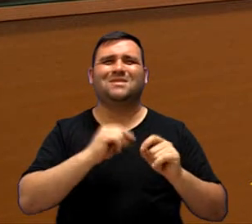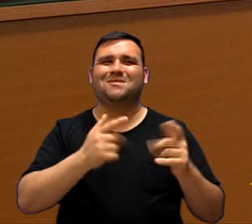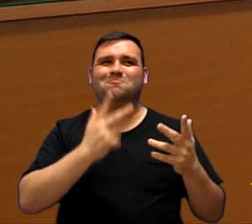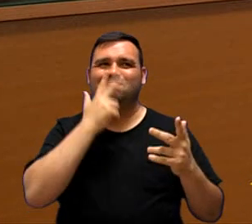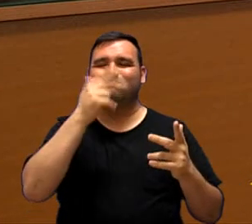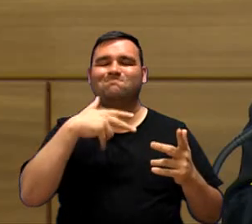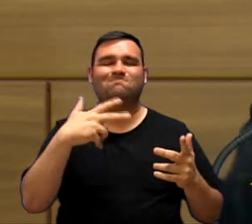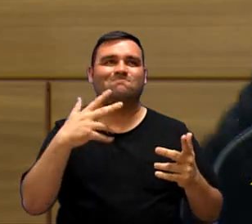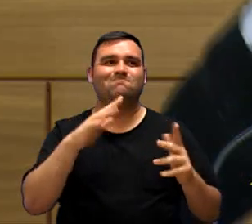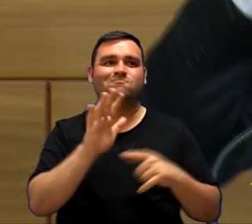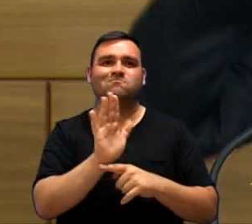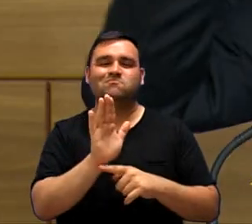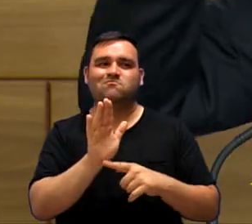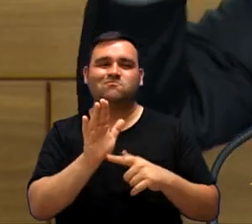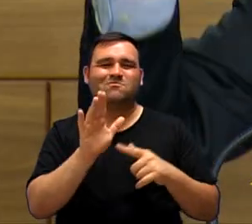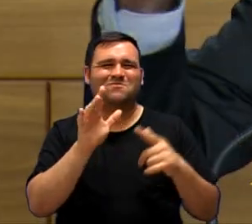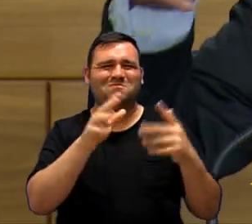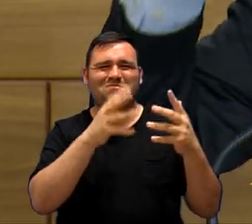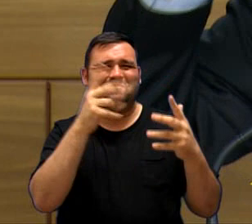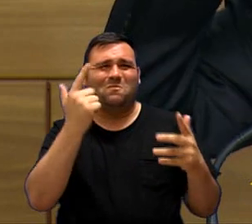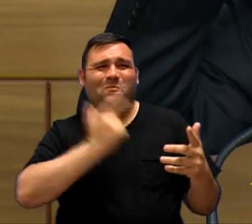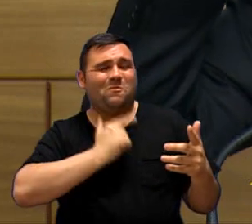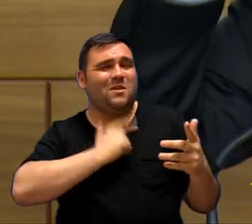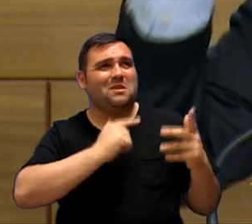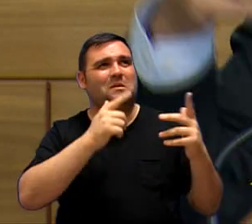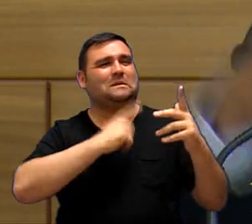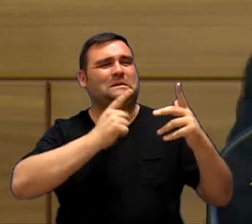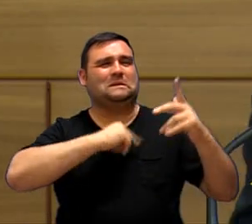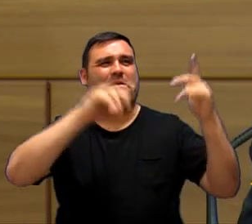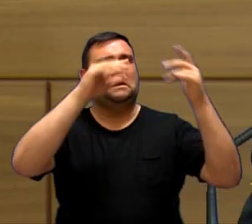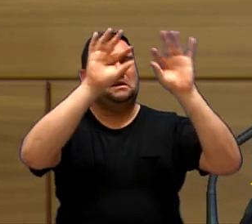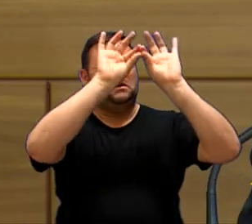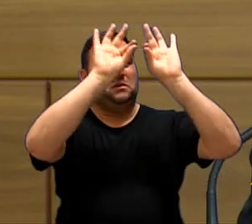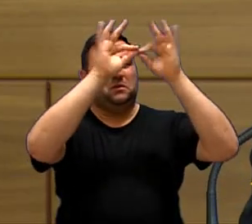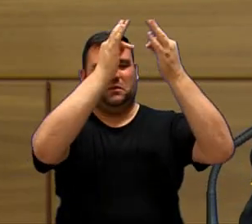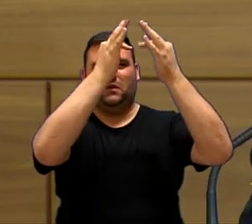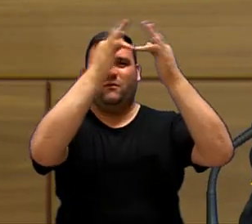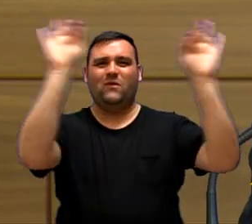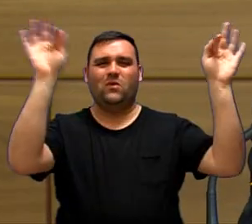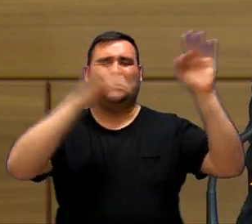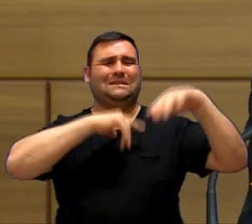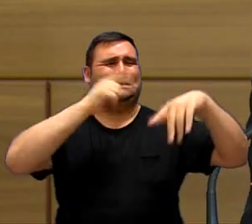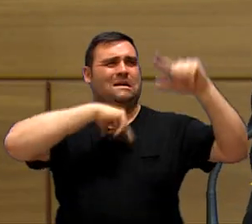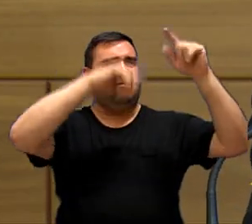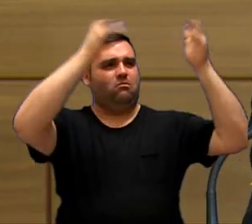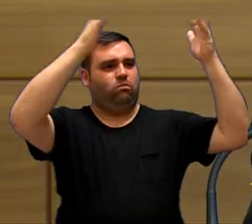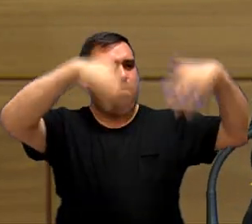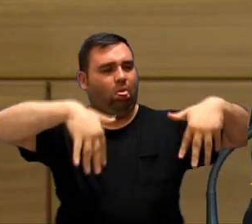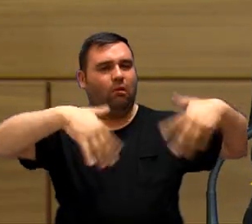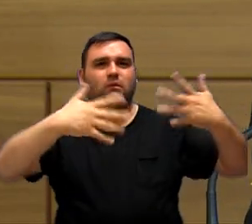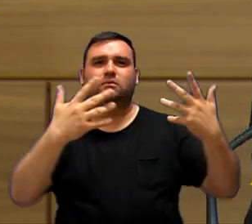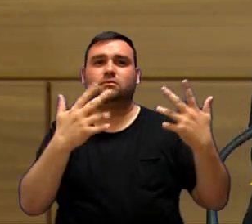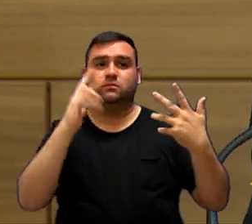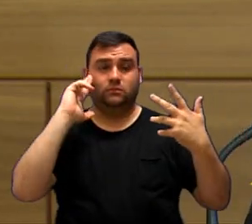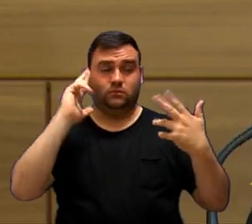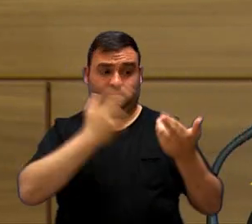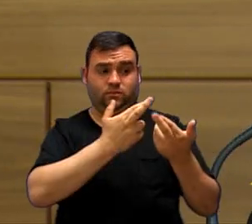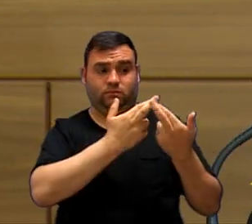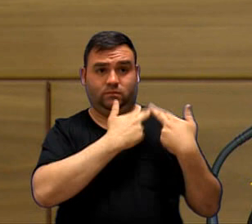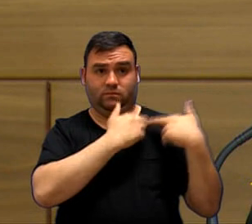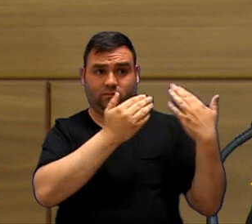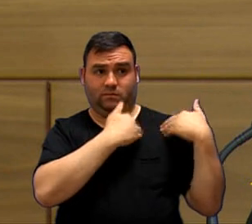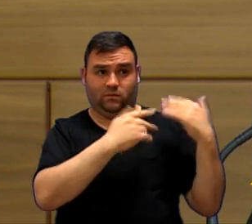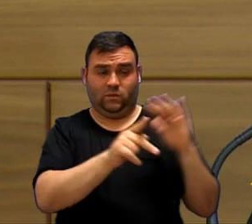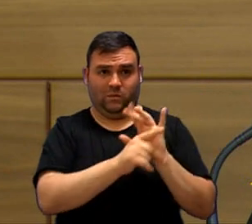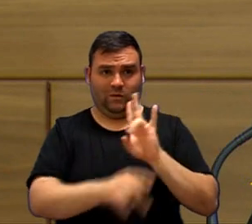de horror, né? Esse monte de fio pendurado, caindo. Não é só responsabilidade da